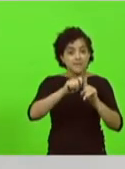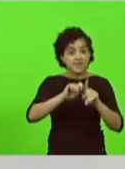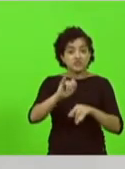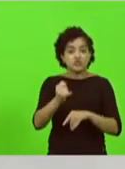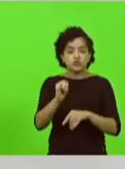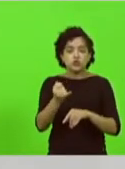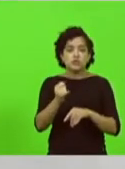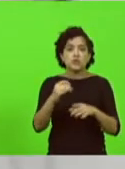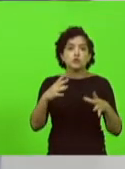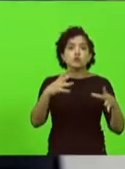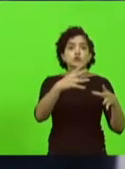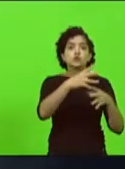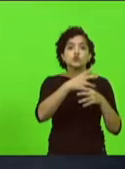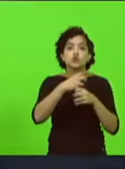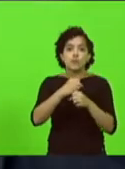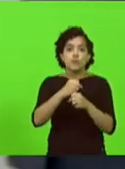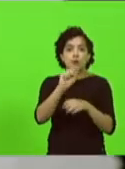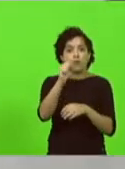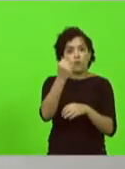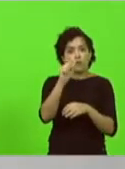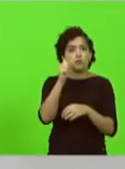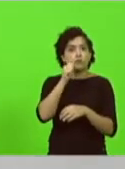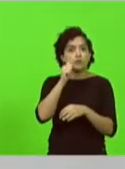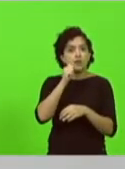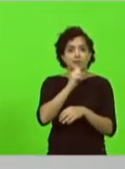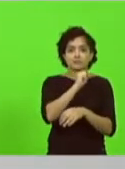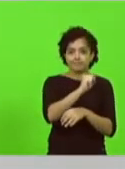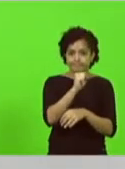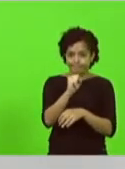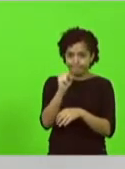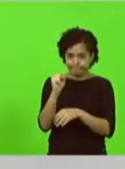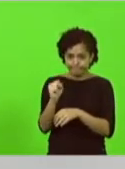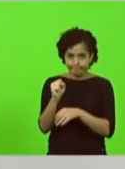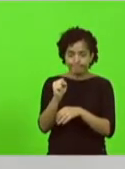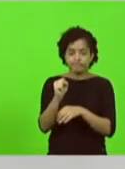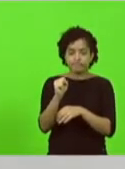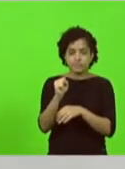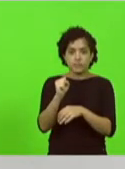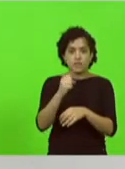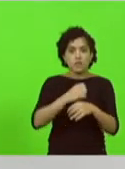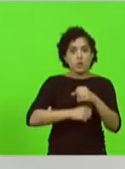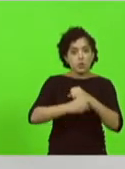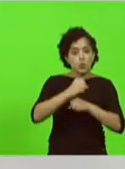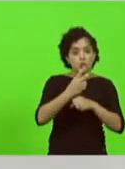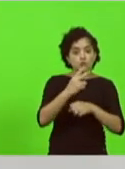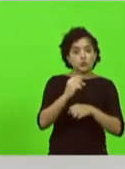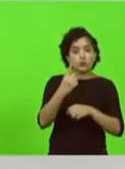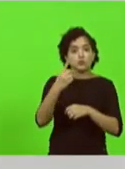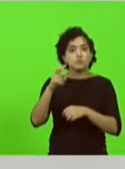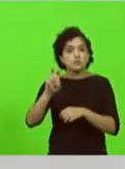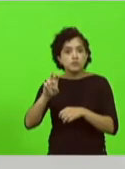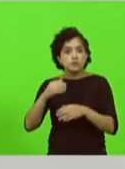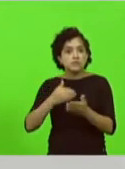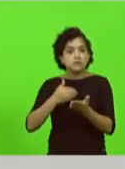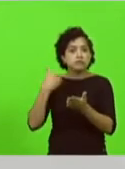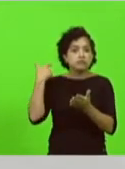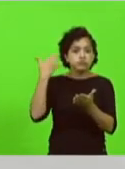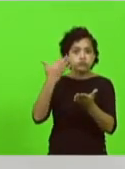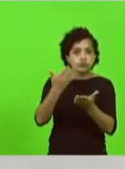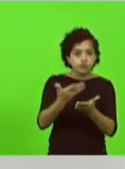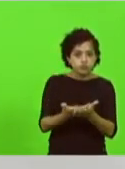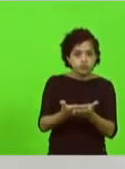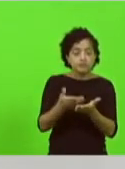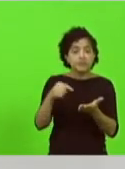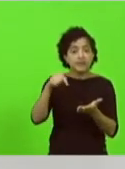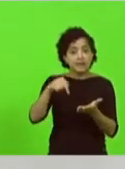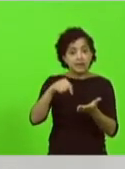foram assassinadas. Conforme dados da imprensa, desde 2015, esse foi o começo de ano mais